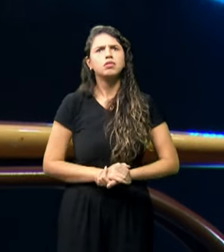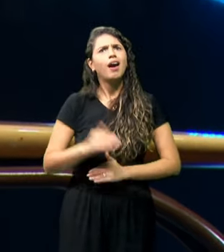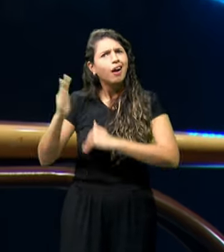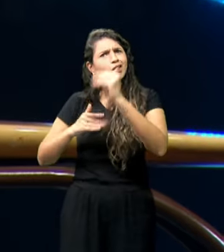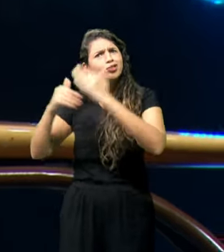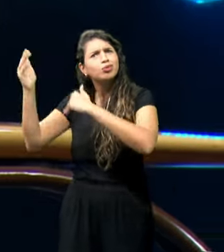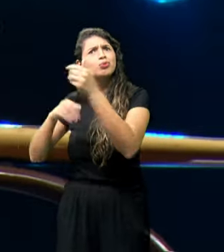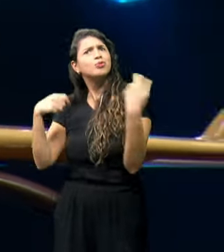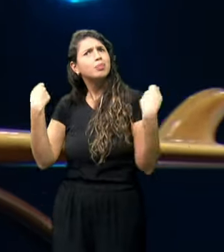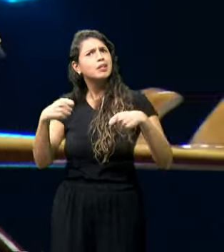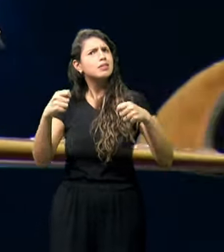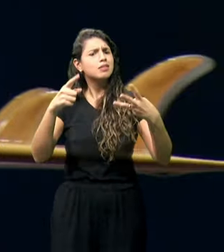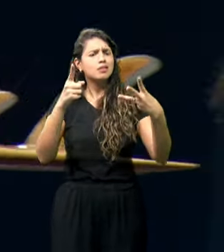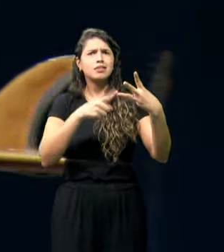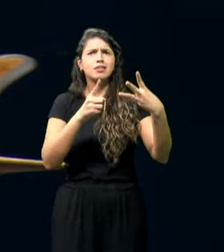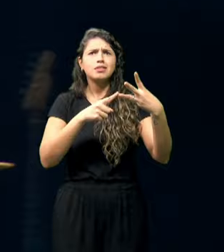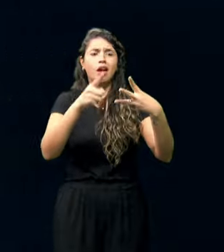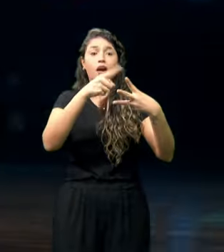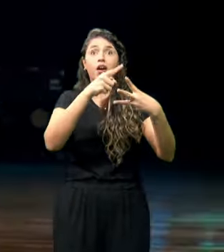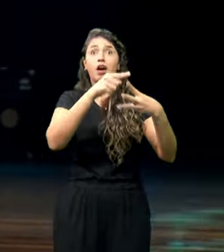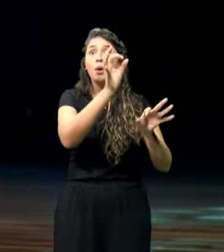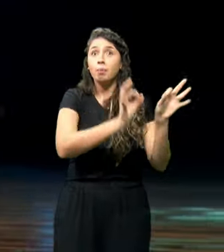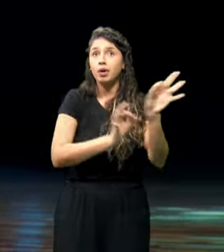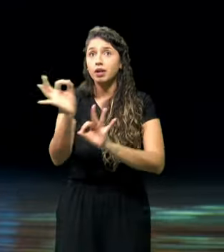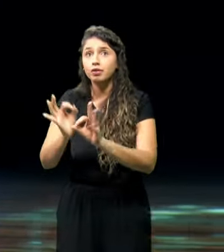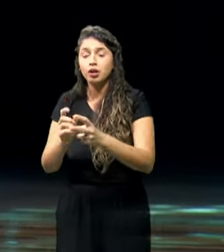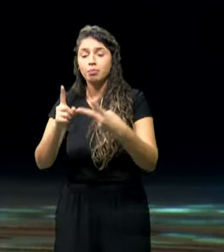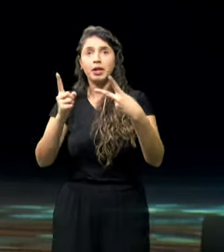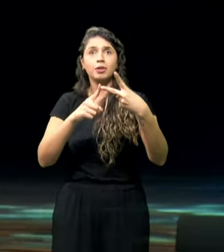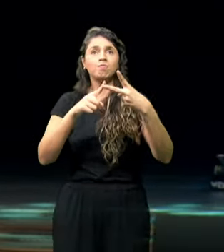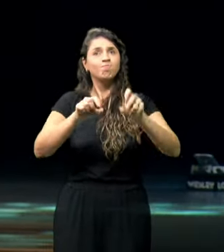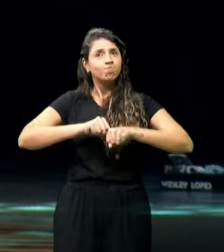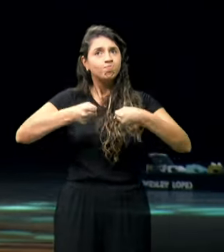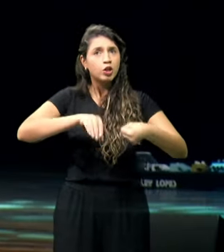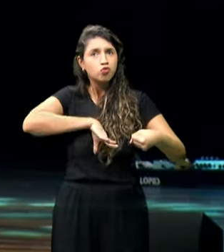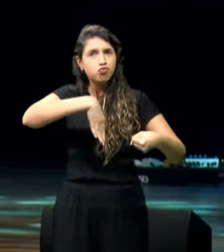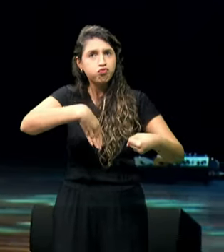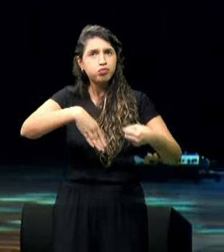Atitude. Sonho tem que ter planejamento, predisposição para enfrentar a adversidade.